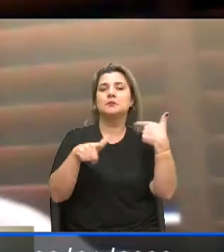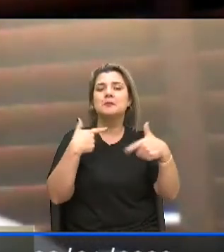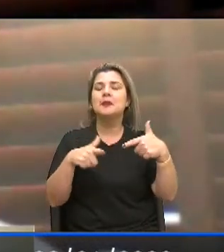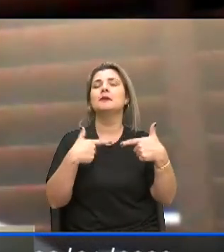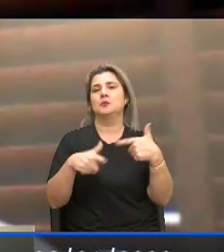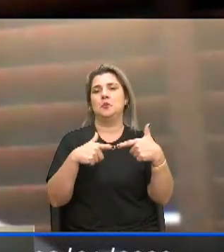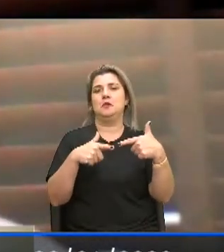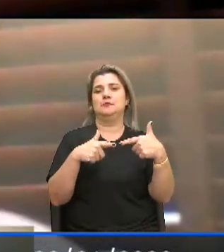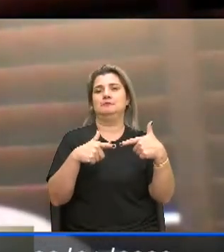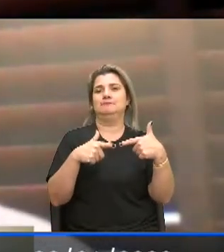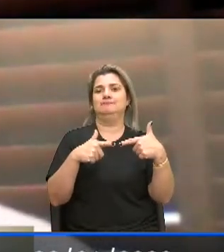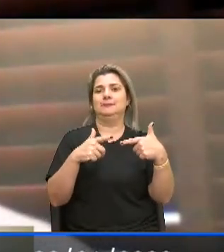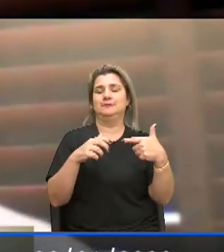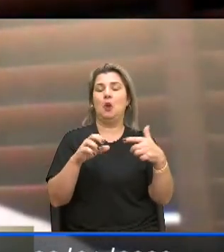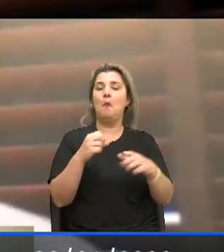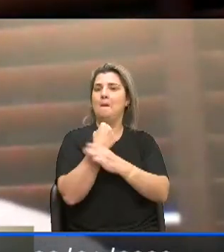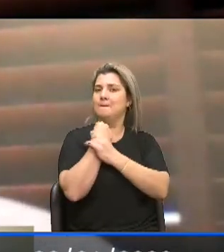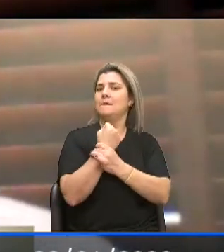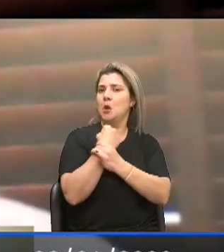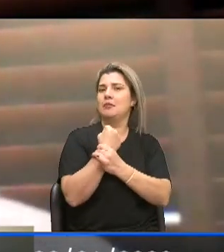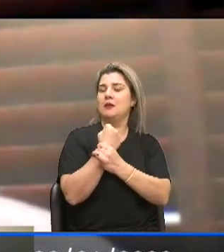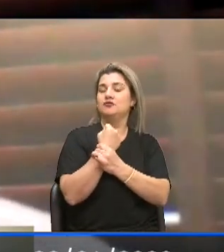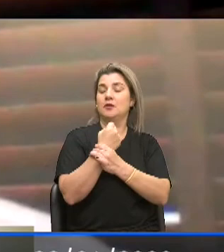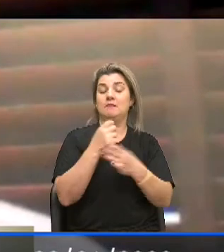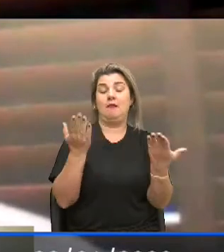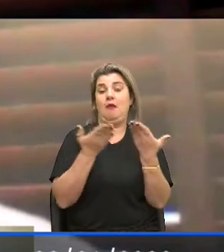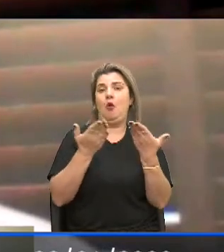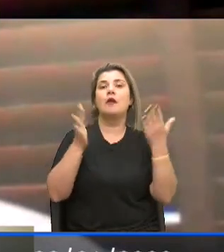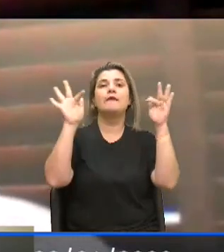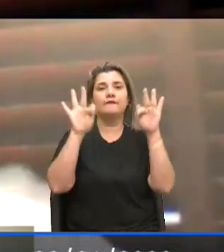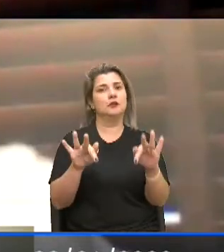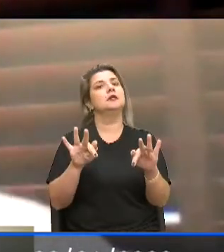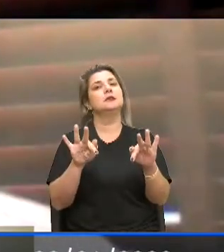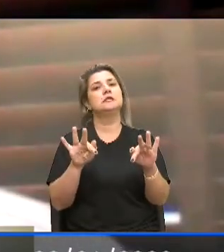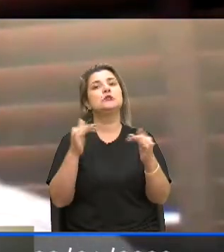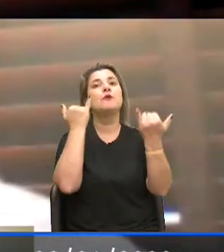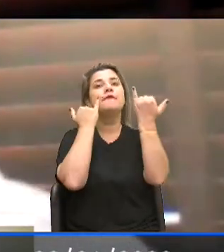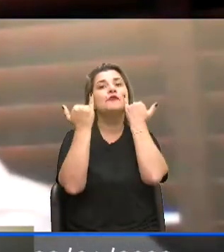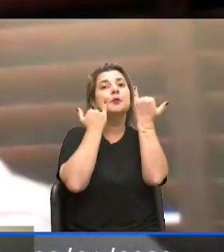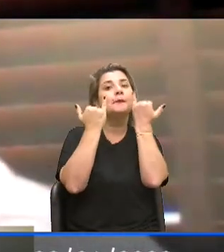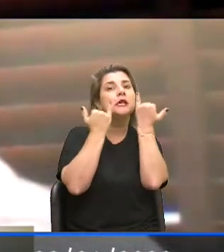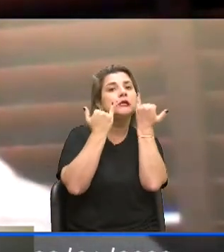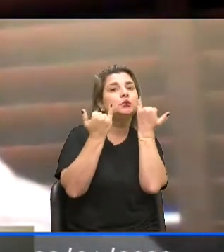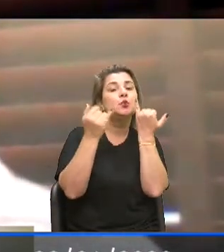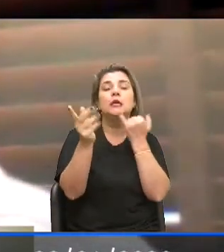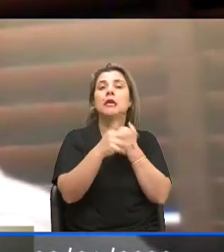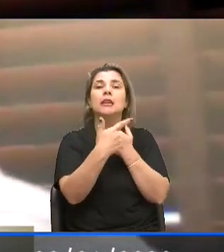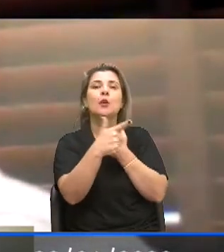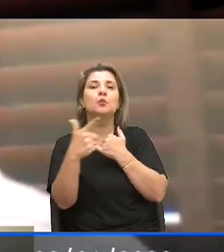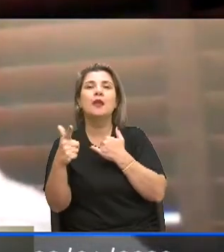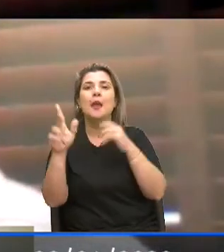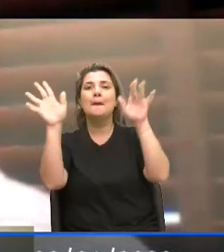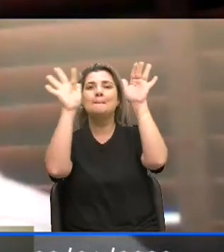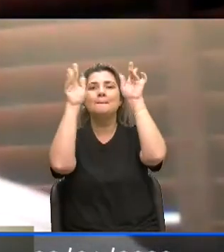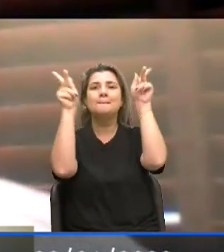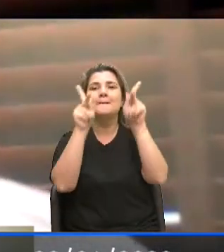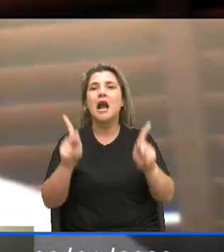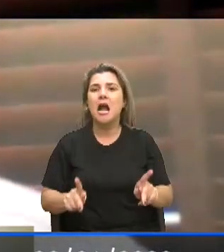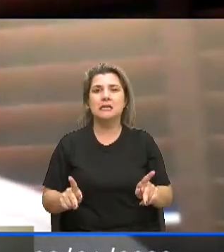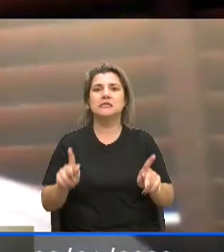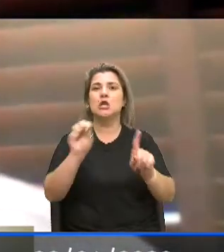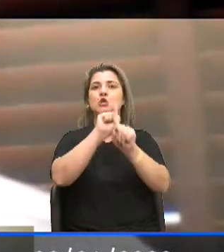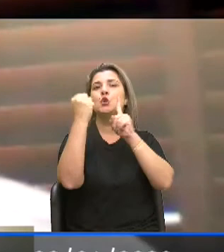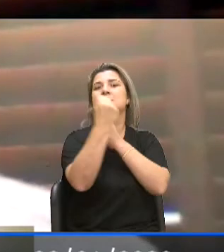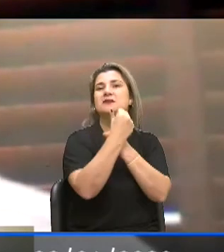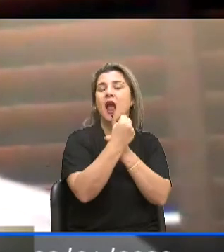Acima de tudo, proteger, finalizo para dizer o seguinte, presidente, não há paz social onde há fome, onde há